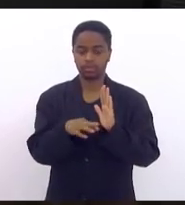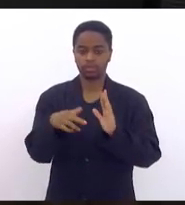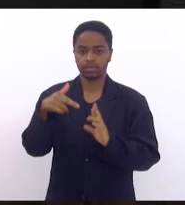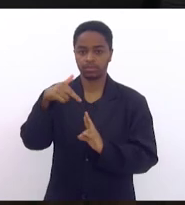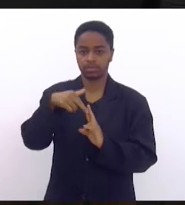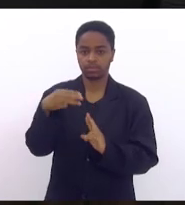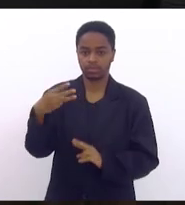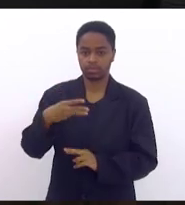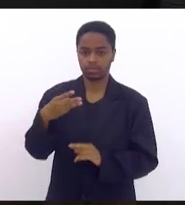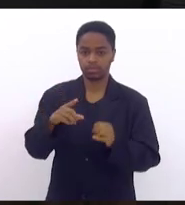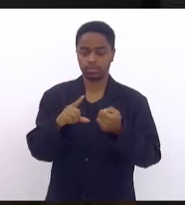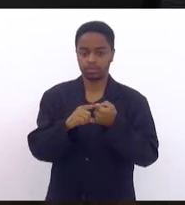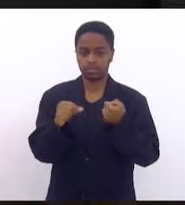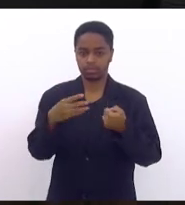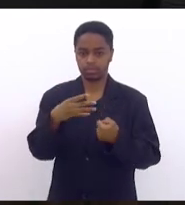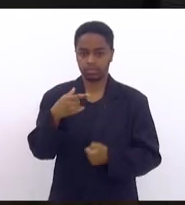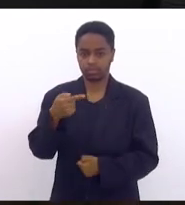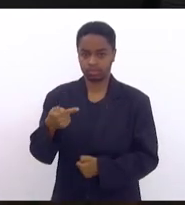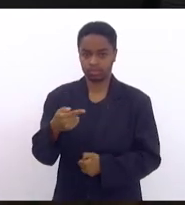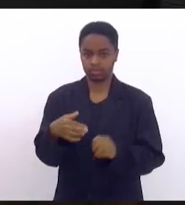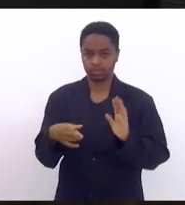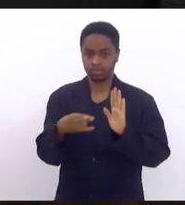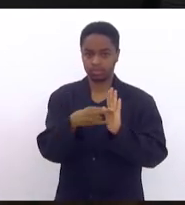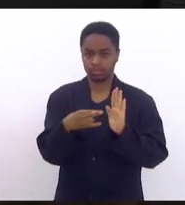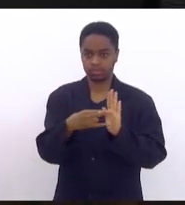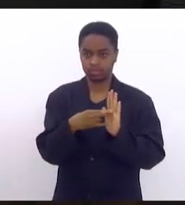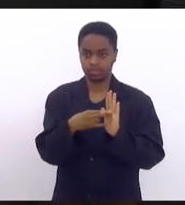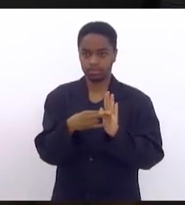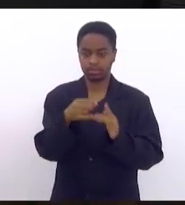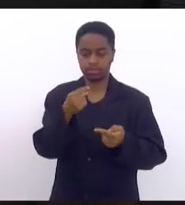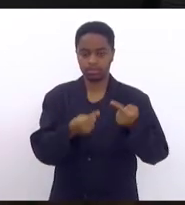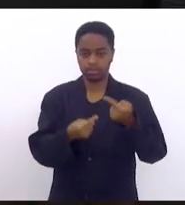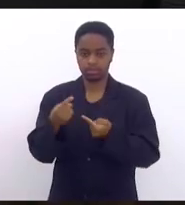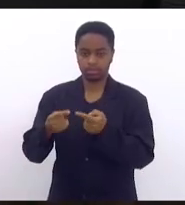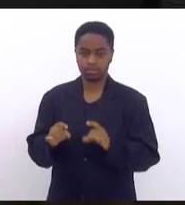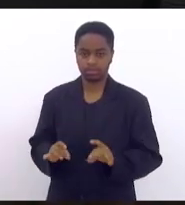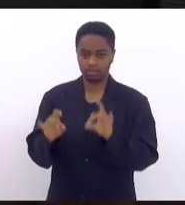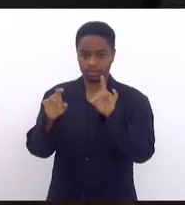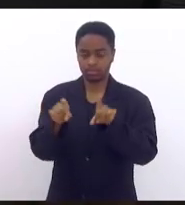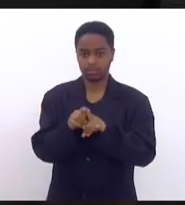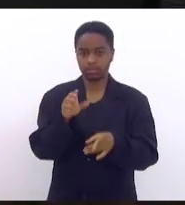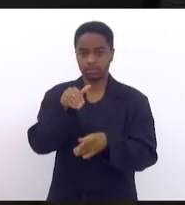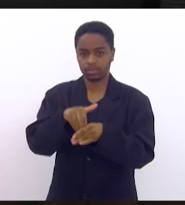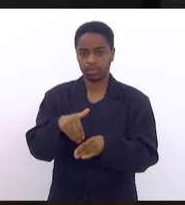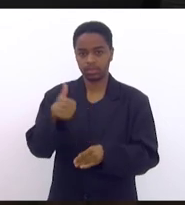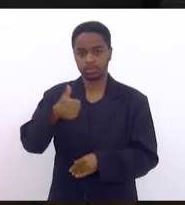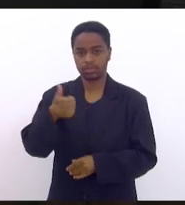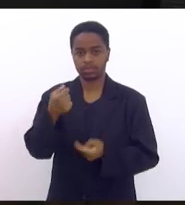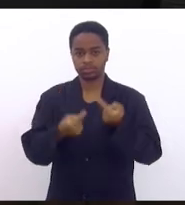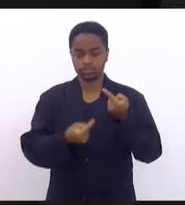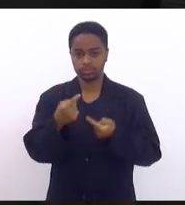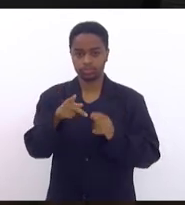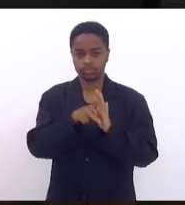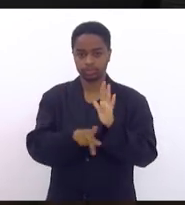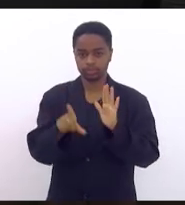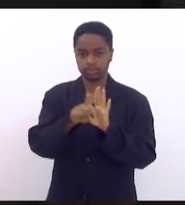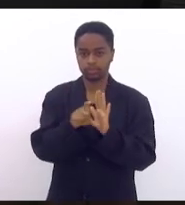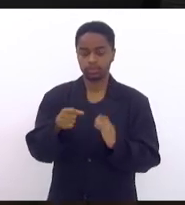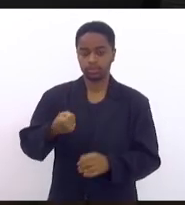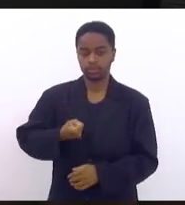artigo 47 do Regimento Interno, em tramitação ordinária, em votação e primeira discussão, projeto de lei